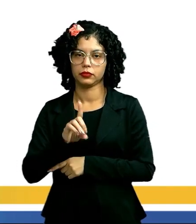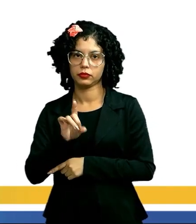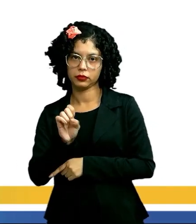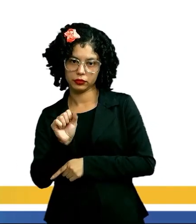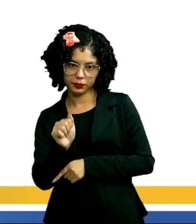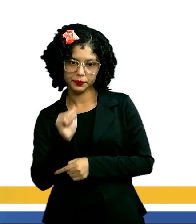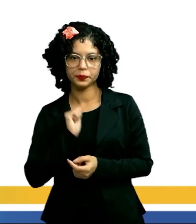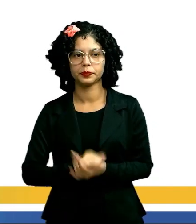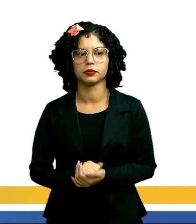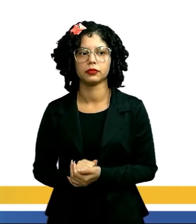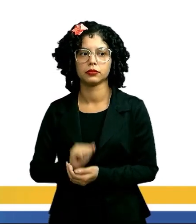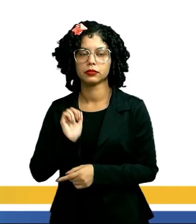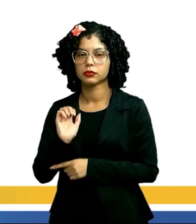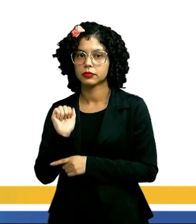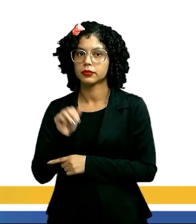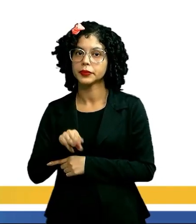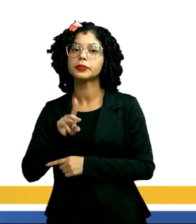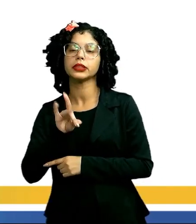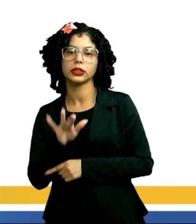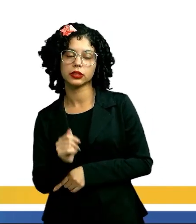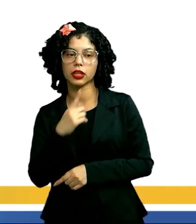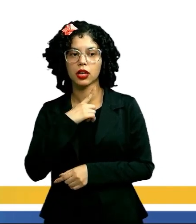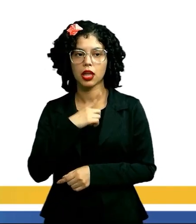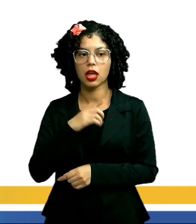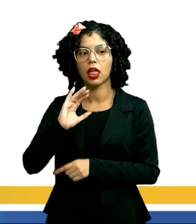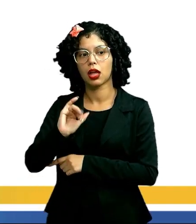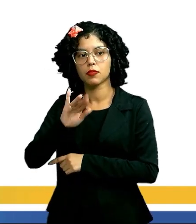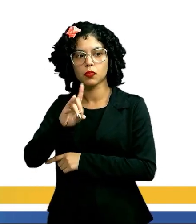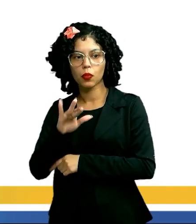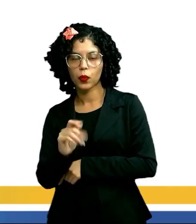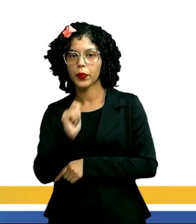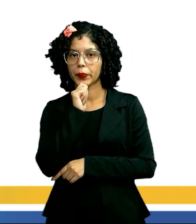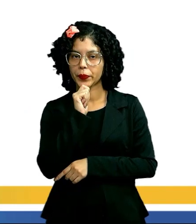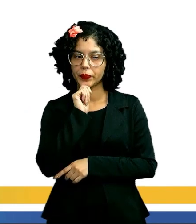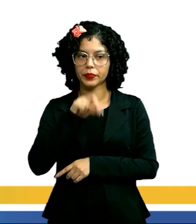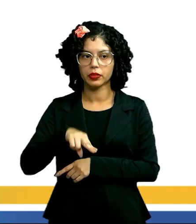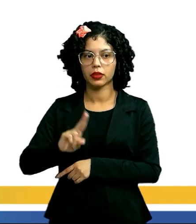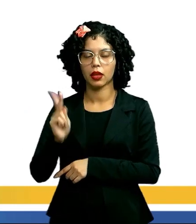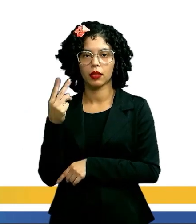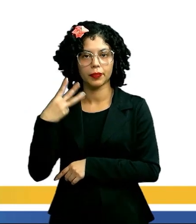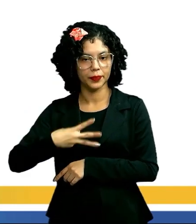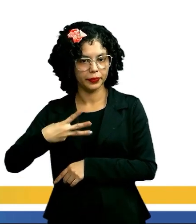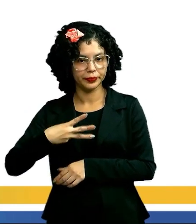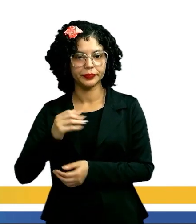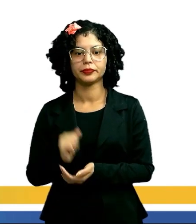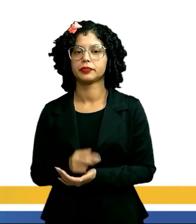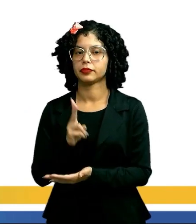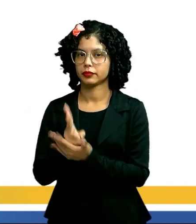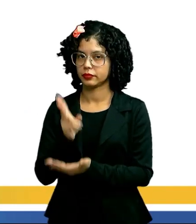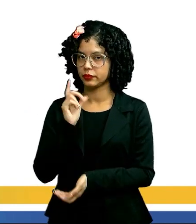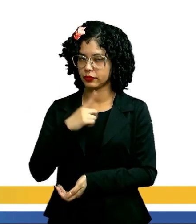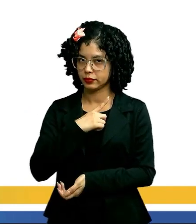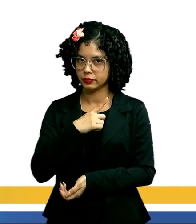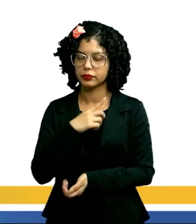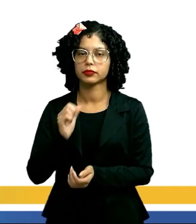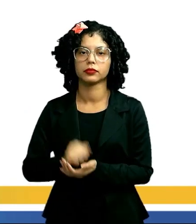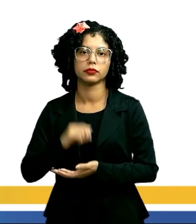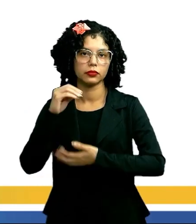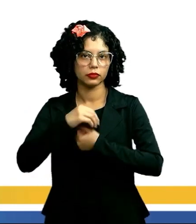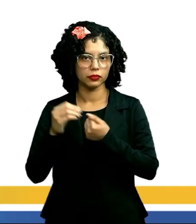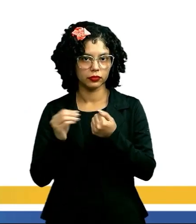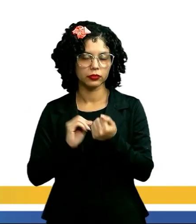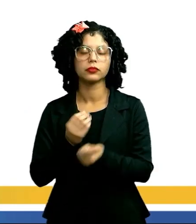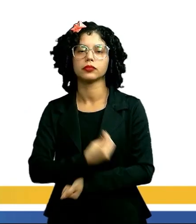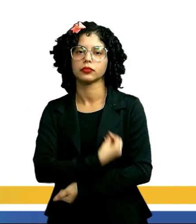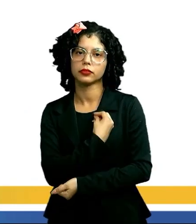aminas. Bom, uma amina, ela é derivado da amônia, né, que é NH3. Então, todas as vezes que eu tiver uma molécula